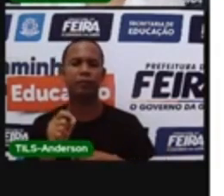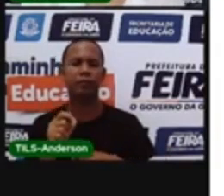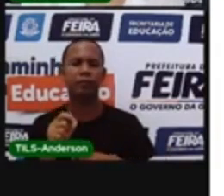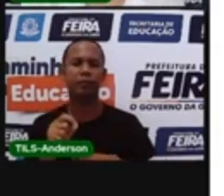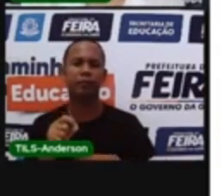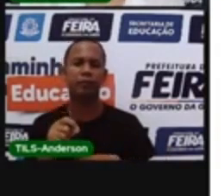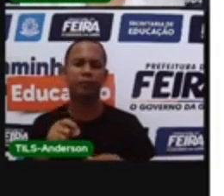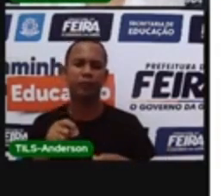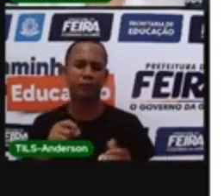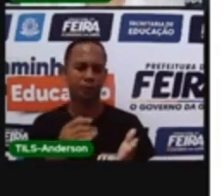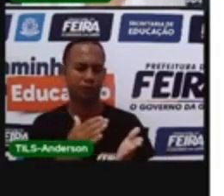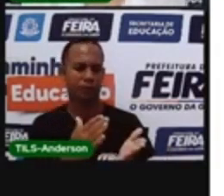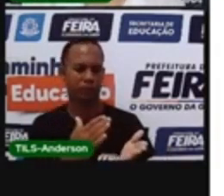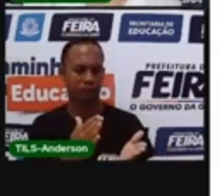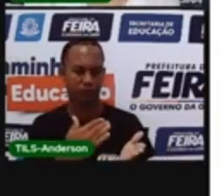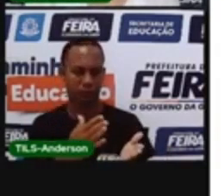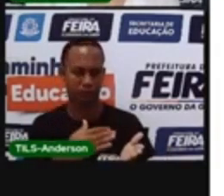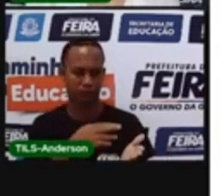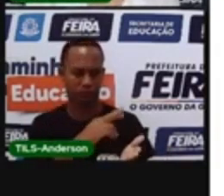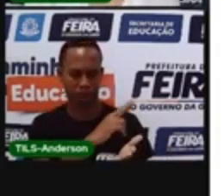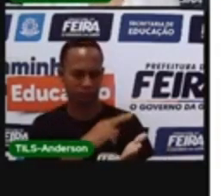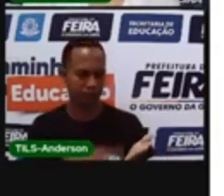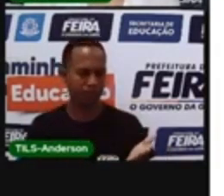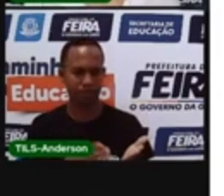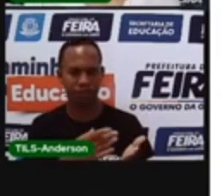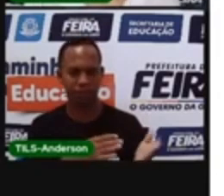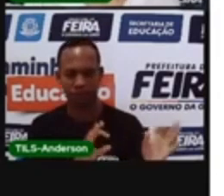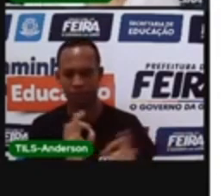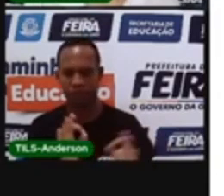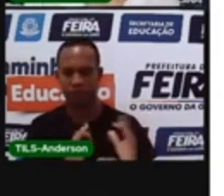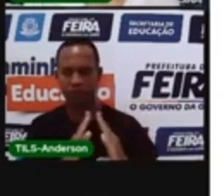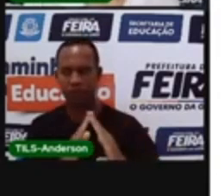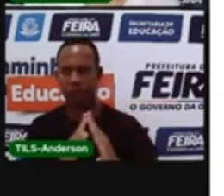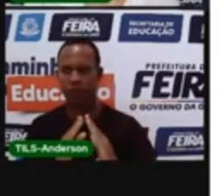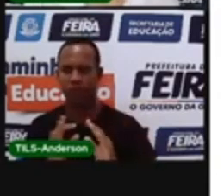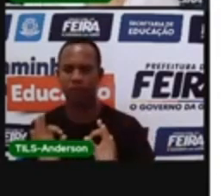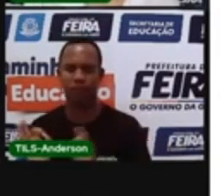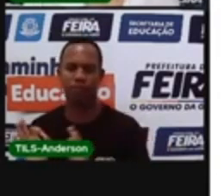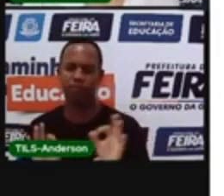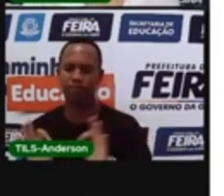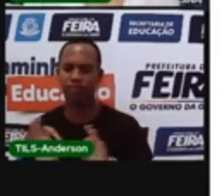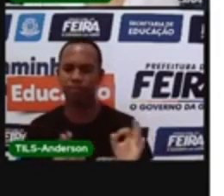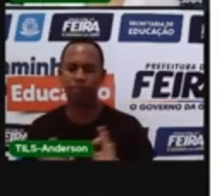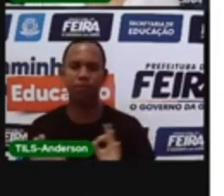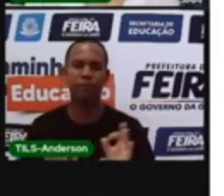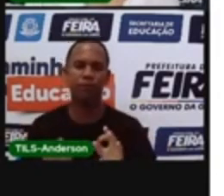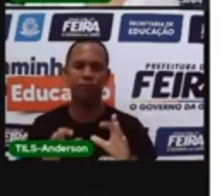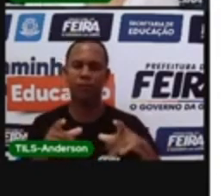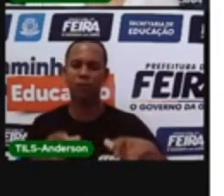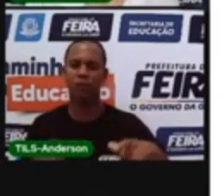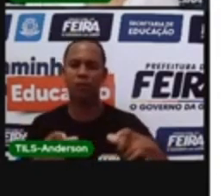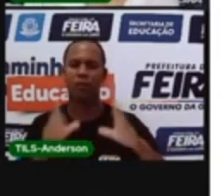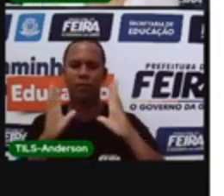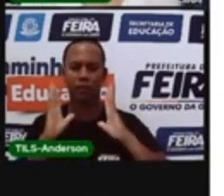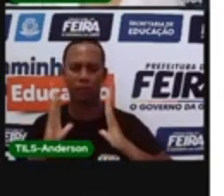peguei o meu caderno, ó, me organizei para quê? Para estudar em um ambiente limpo e